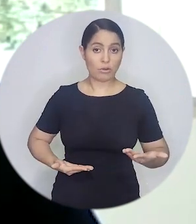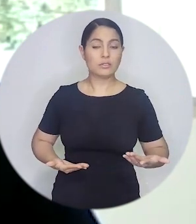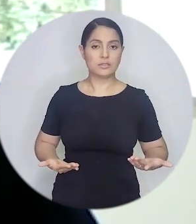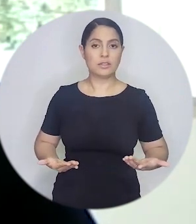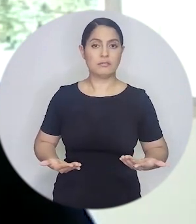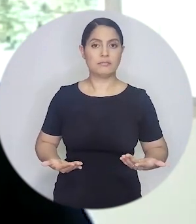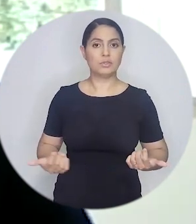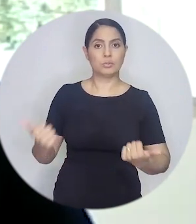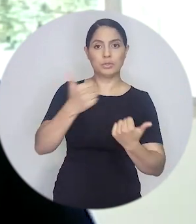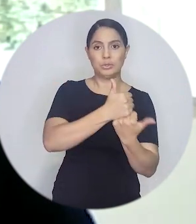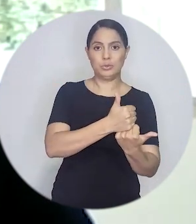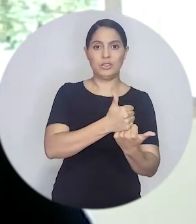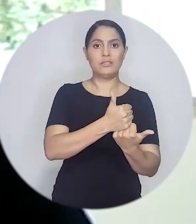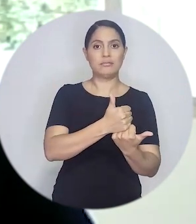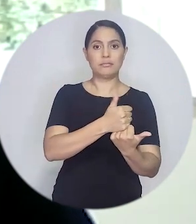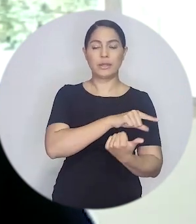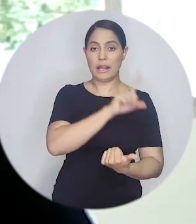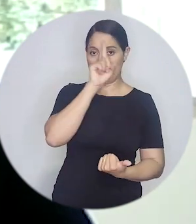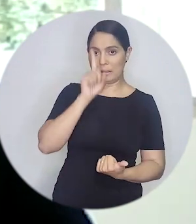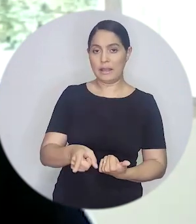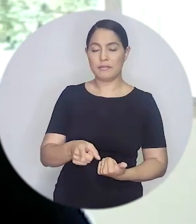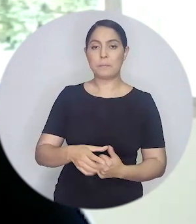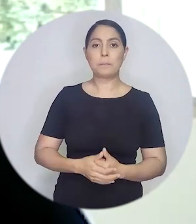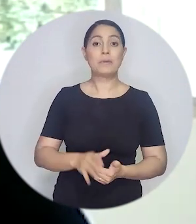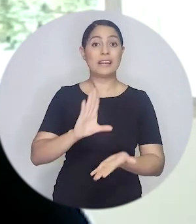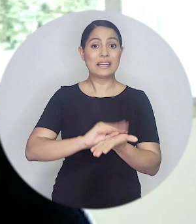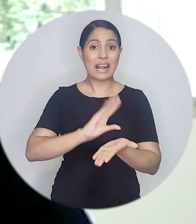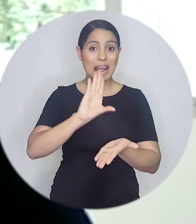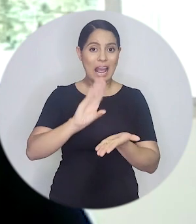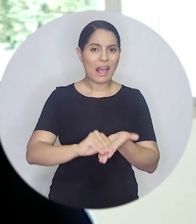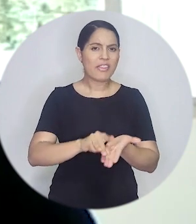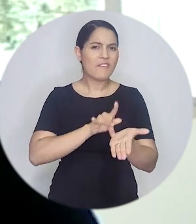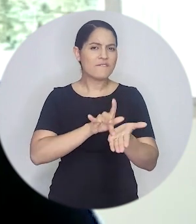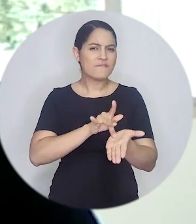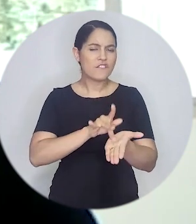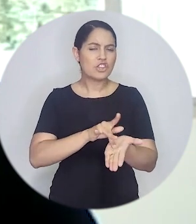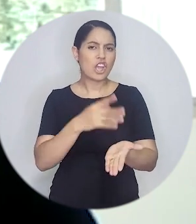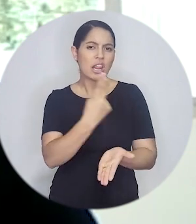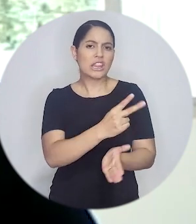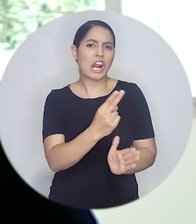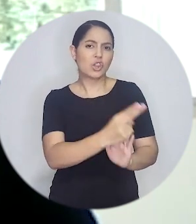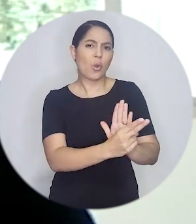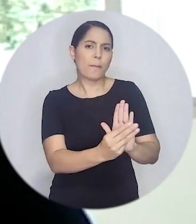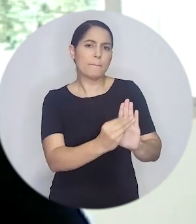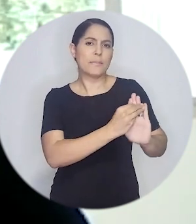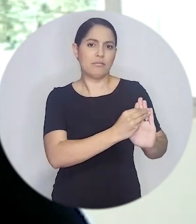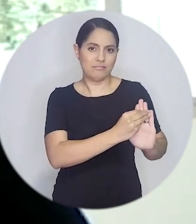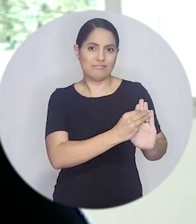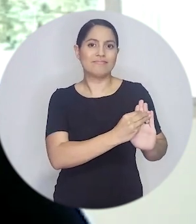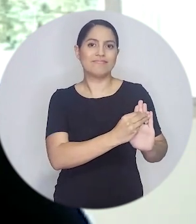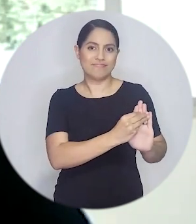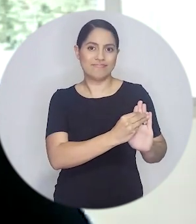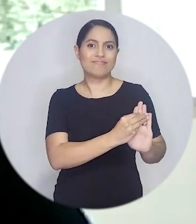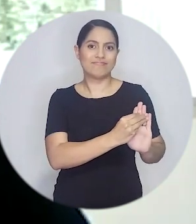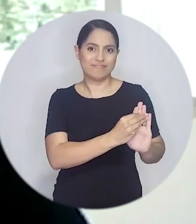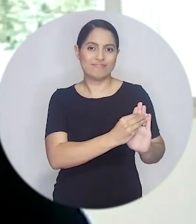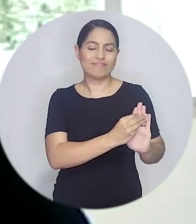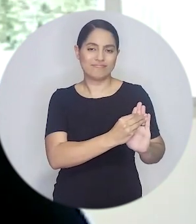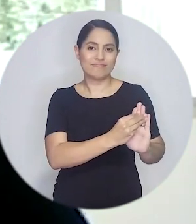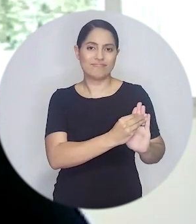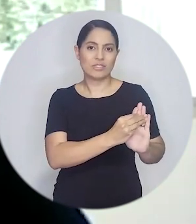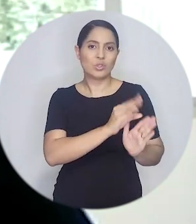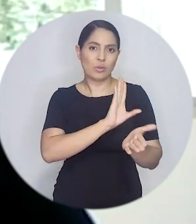seu lugar conduziam as audiências, nas atas ficticiamente constava